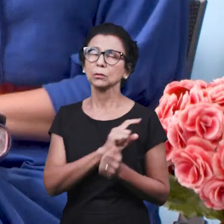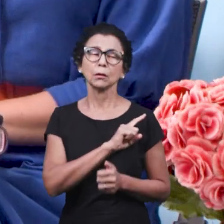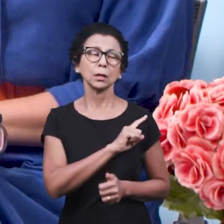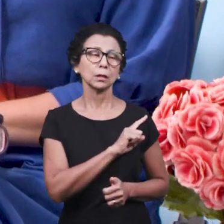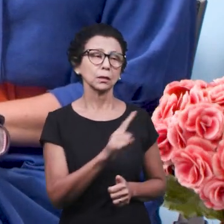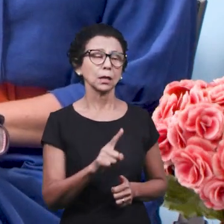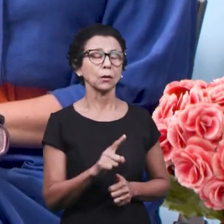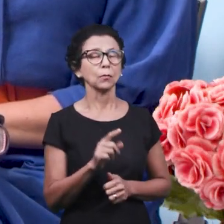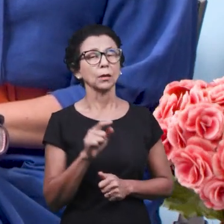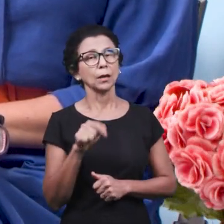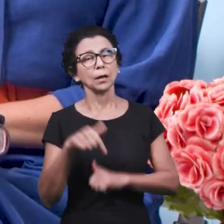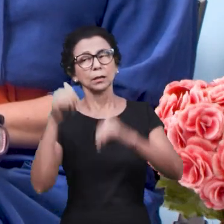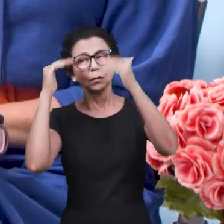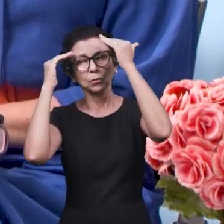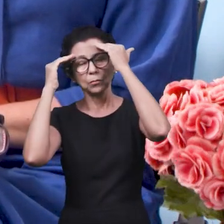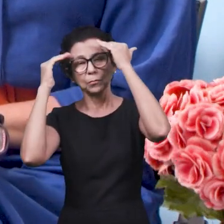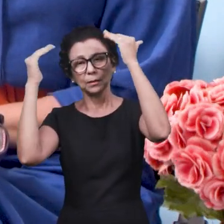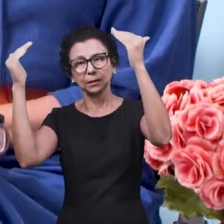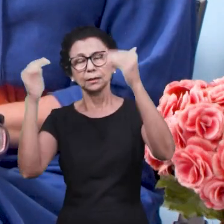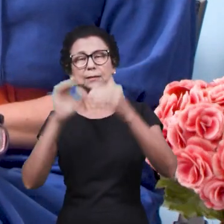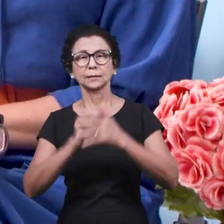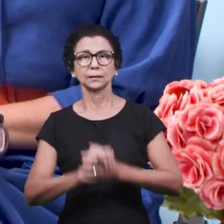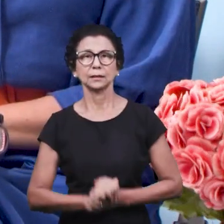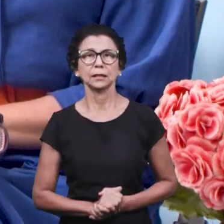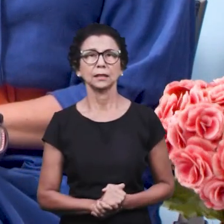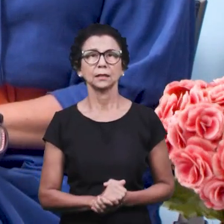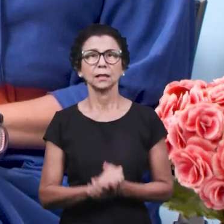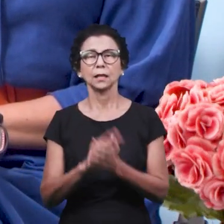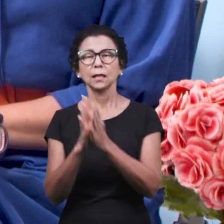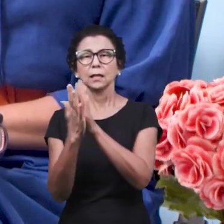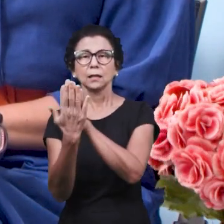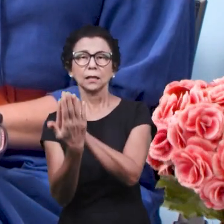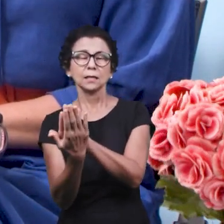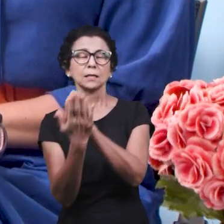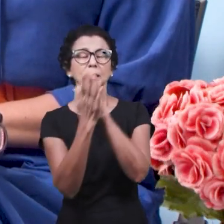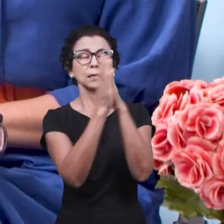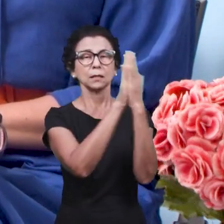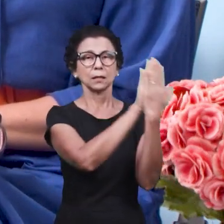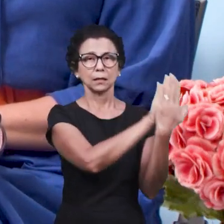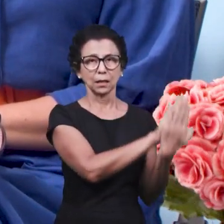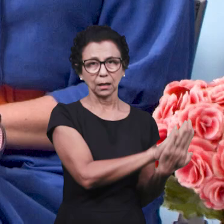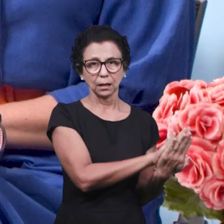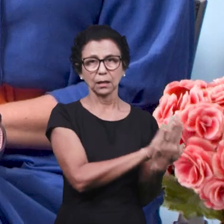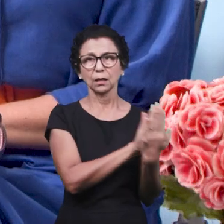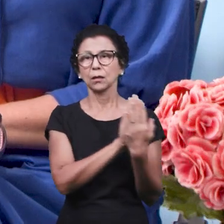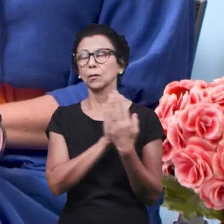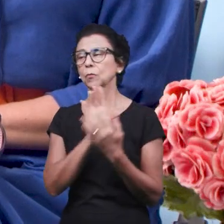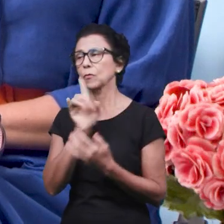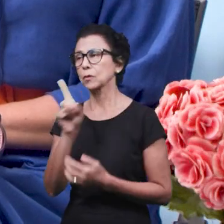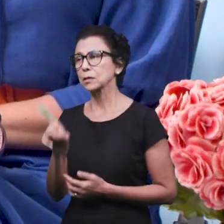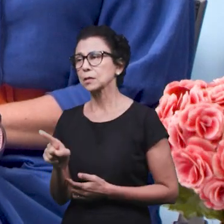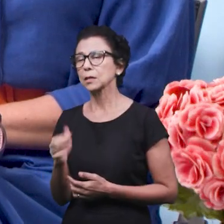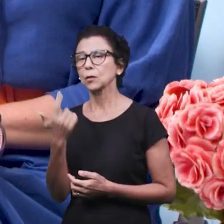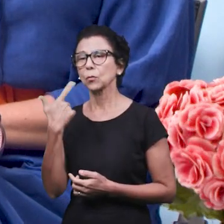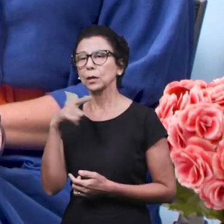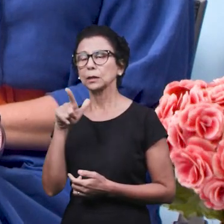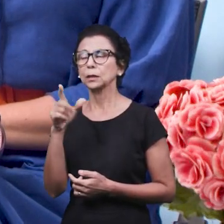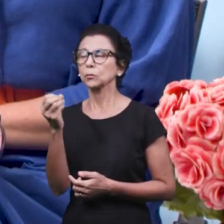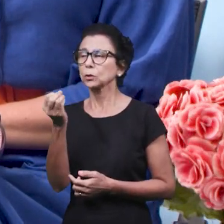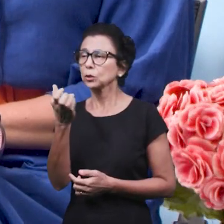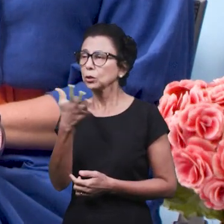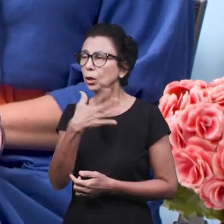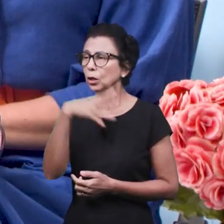intercâmbio, Vitória aprendeu uma nova língua, teve uma participação nos esportes, uma participação do